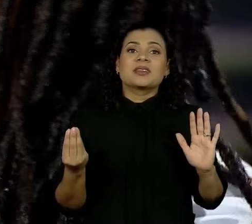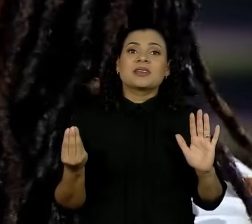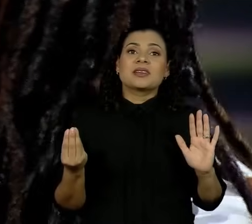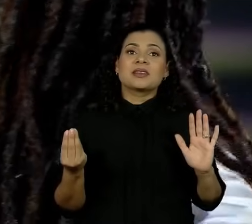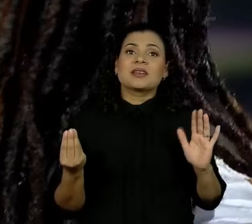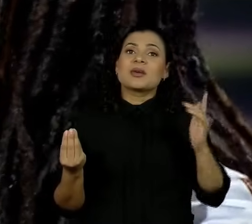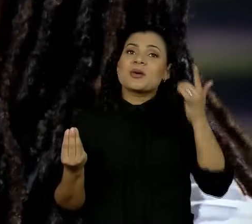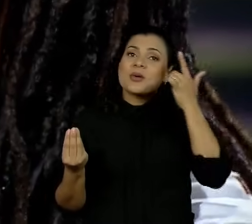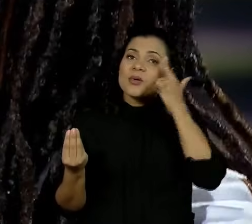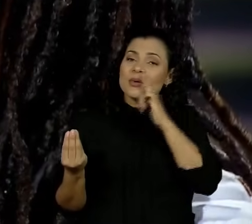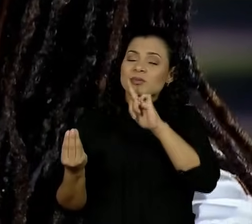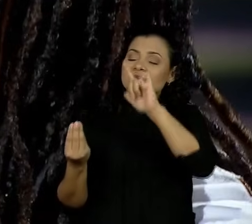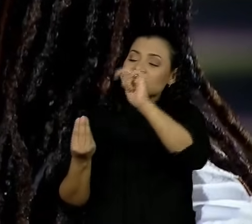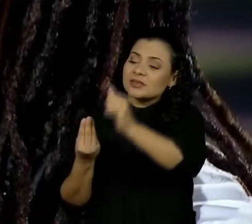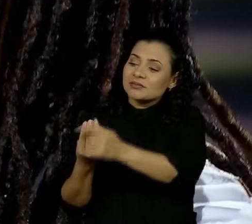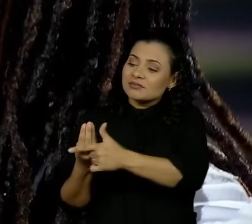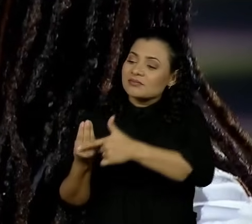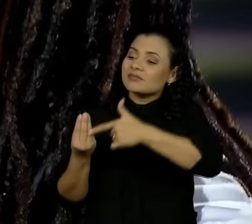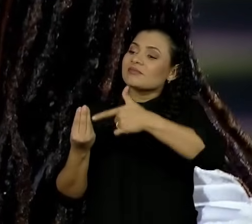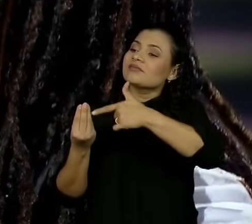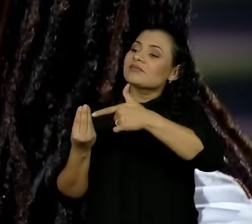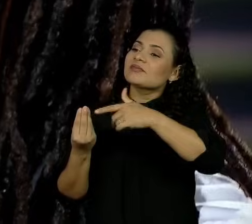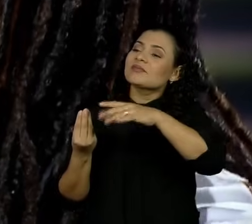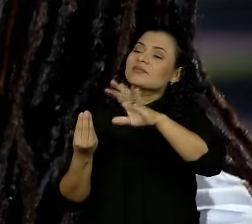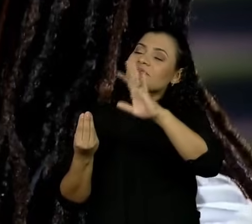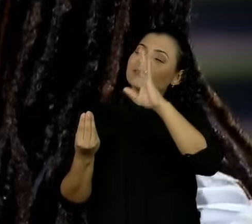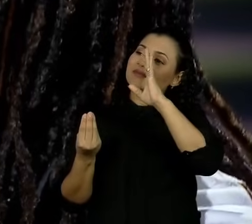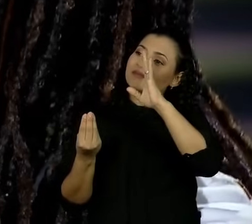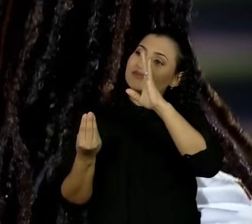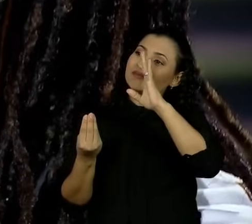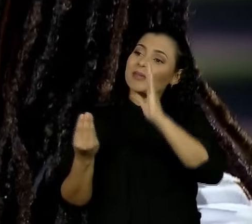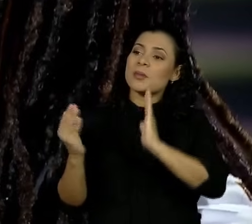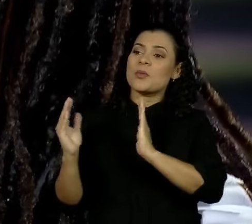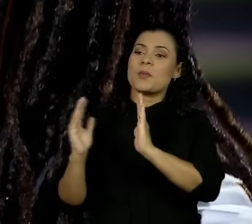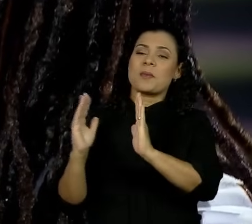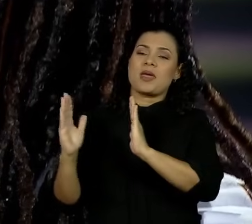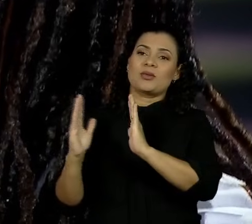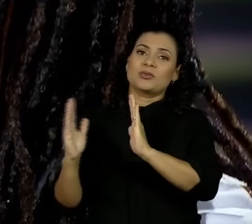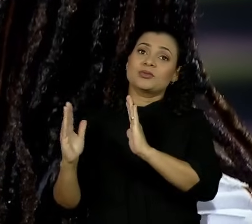conseguir rir e contemplar a vida. Rir e contemplar os momentos.